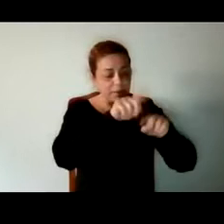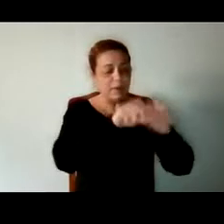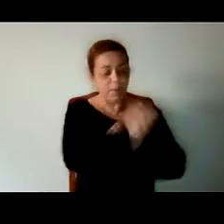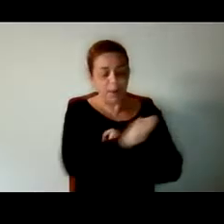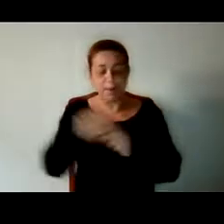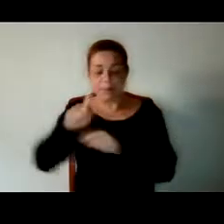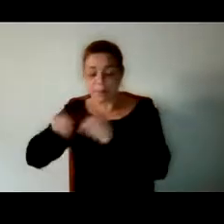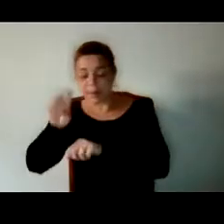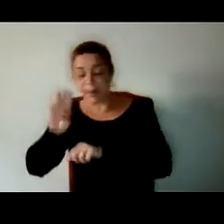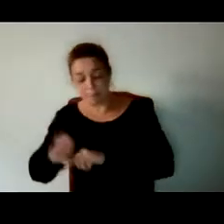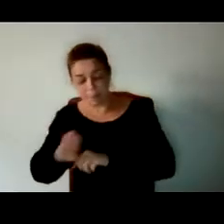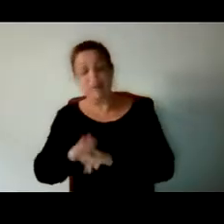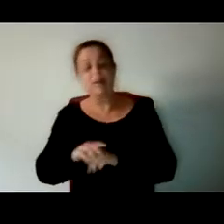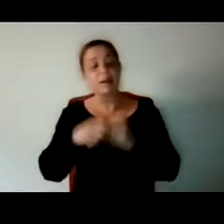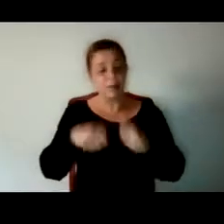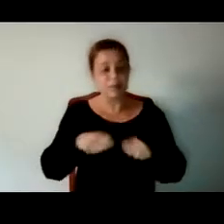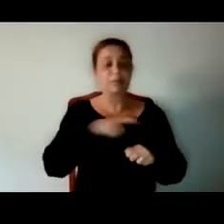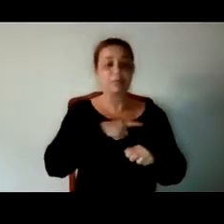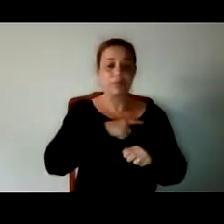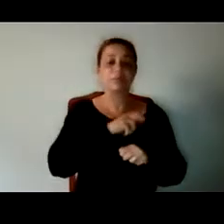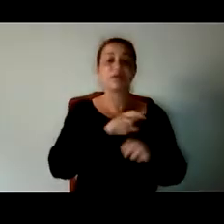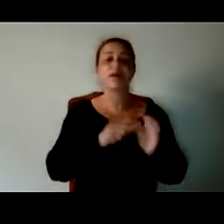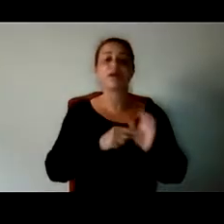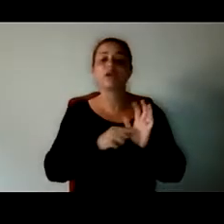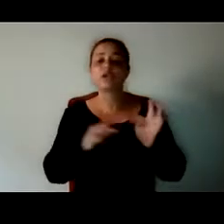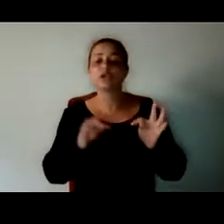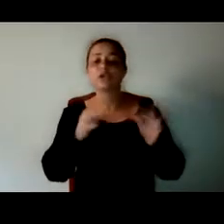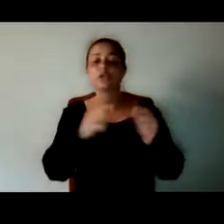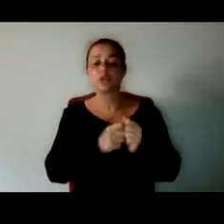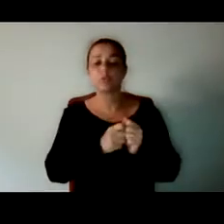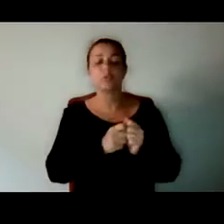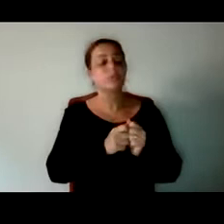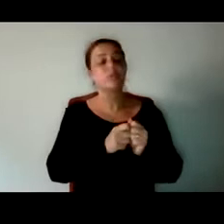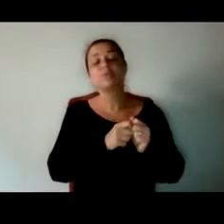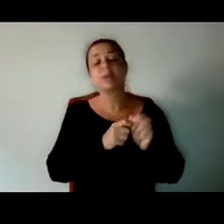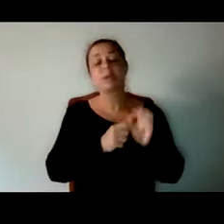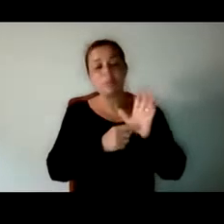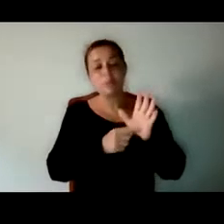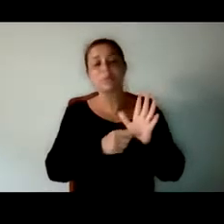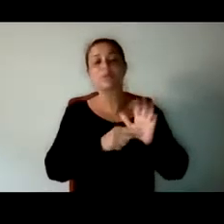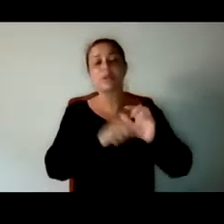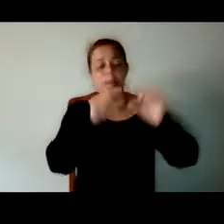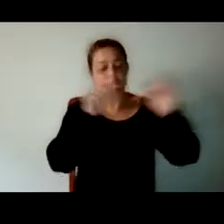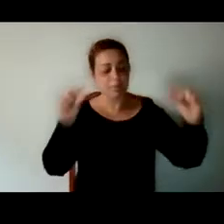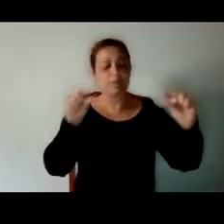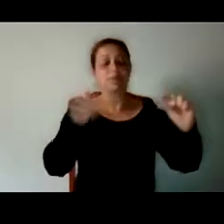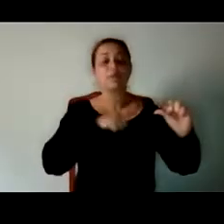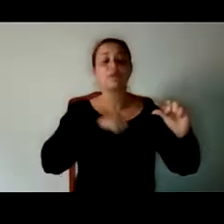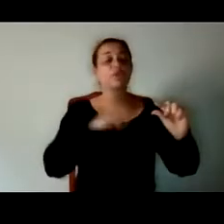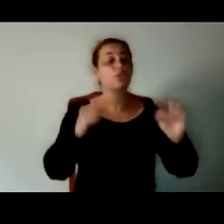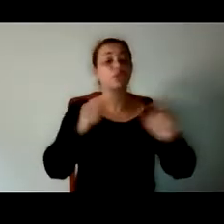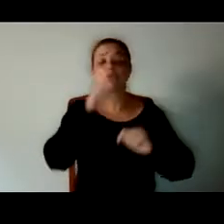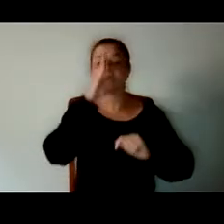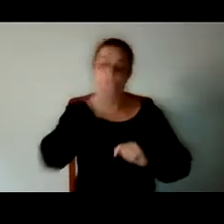escritas, elas são todas ferramentas gratuitas, que podem ser utilizadas à